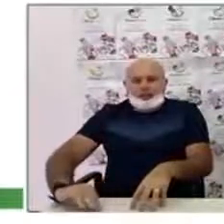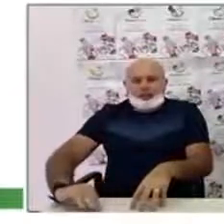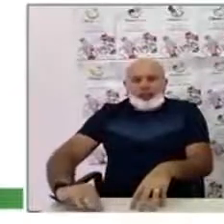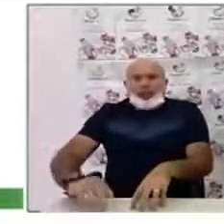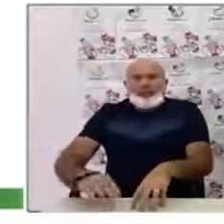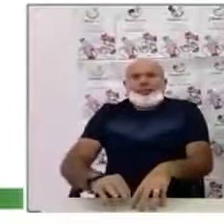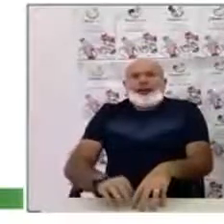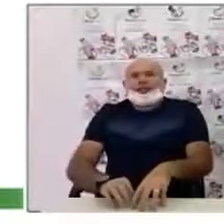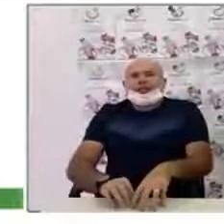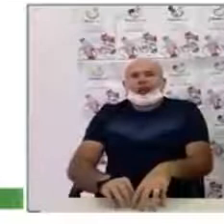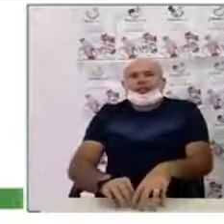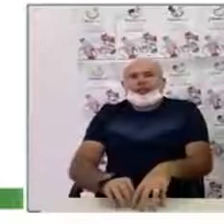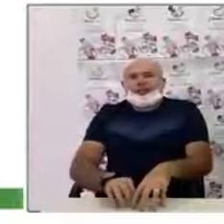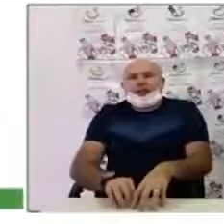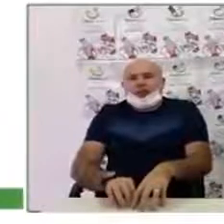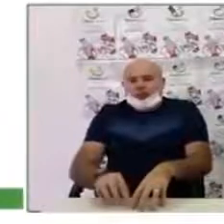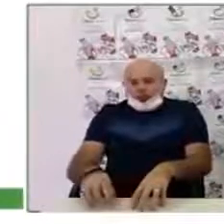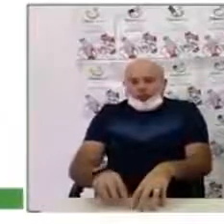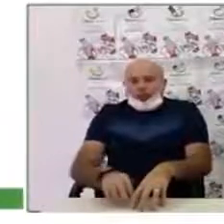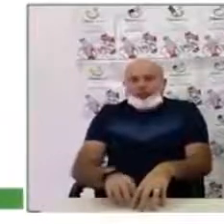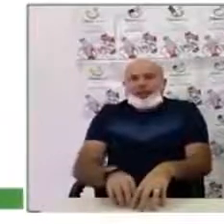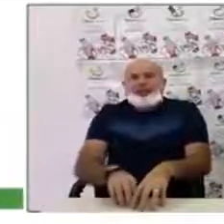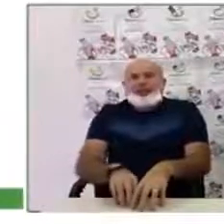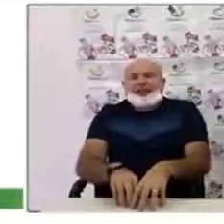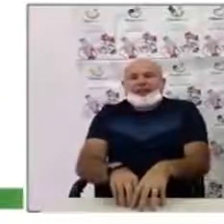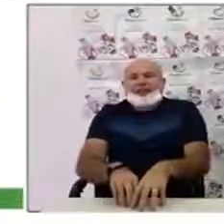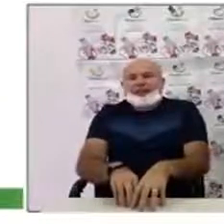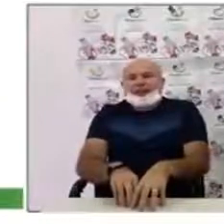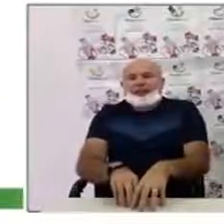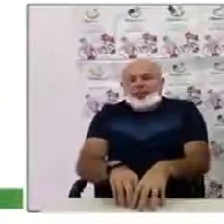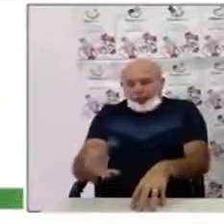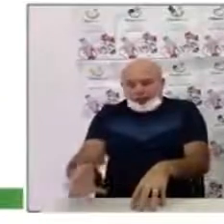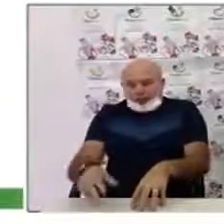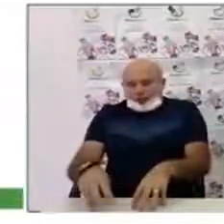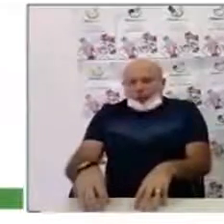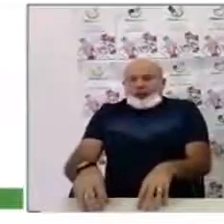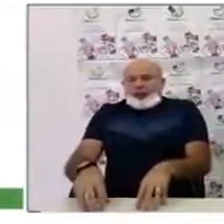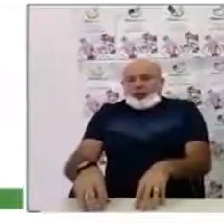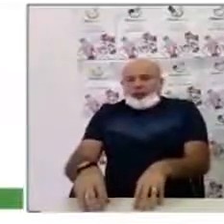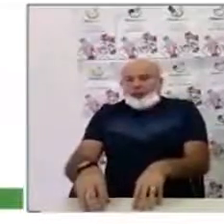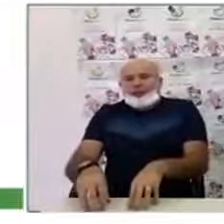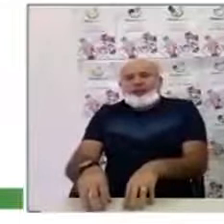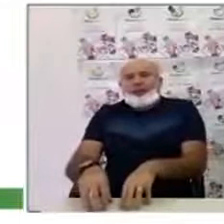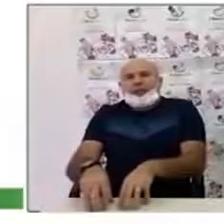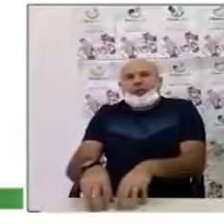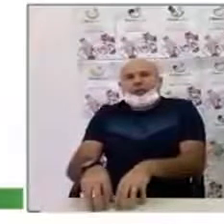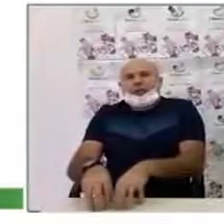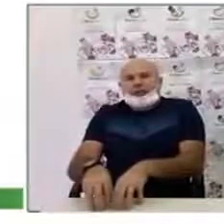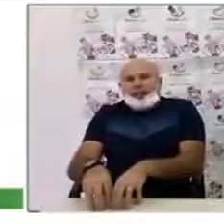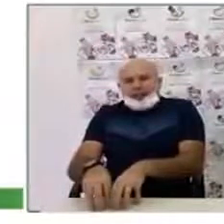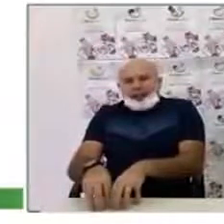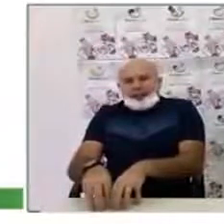elétrons e a parte positiva de um dos materiais ficasse exposta. Quando eu aproximava da